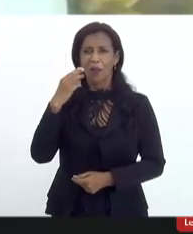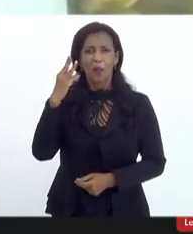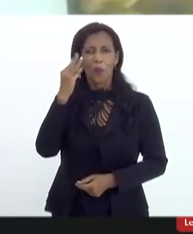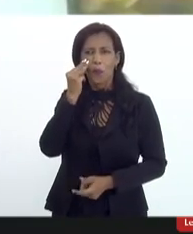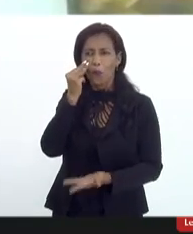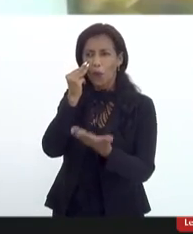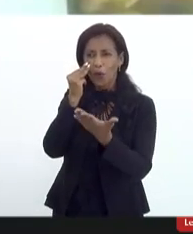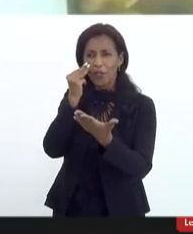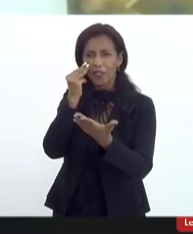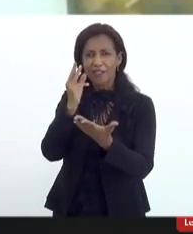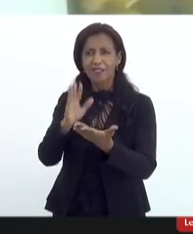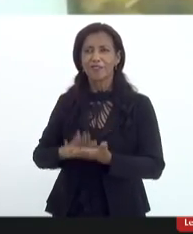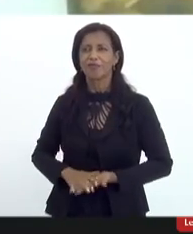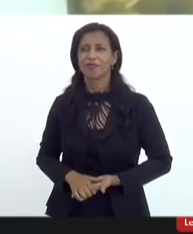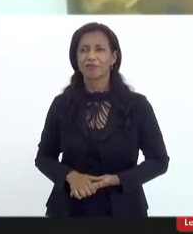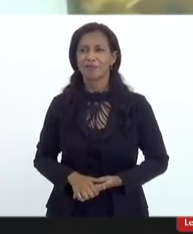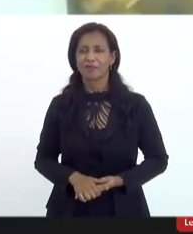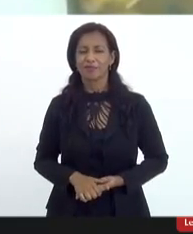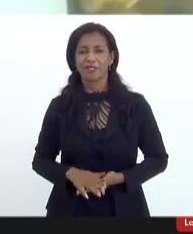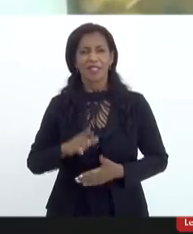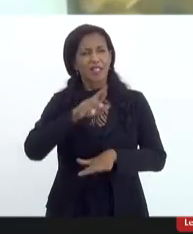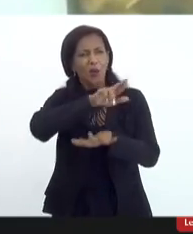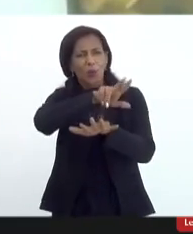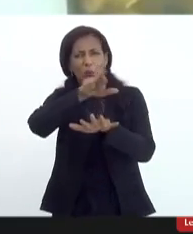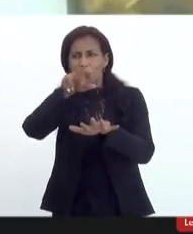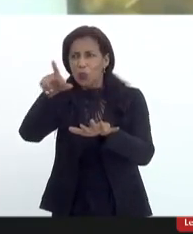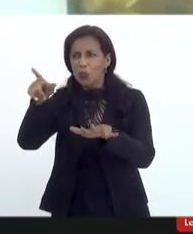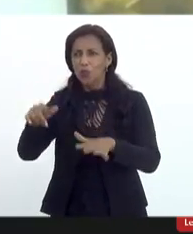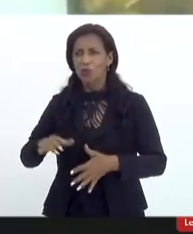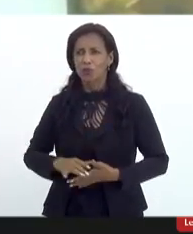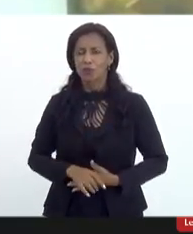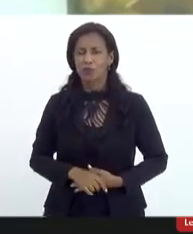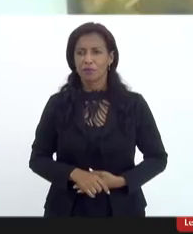Mônica Francisco e tantas outras.